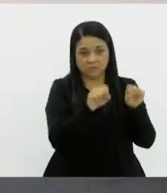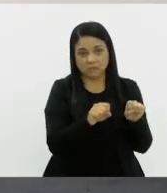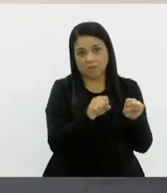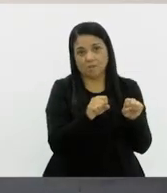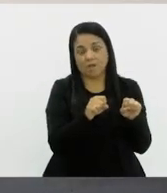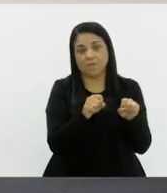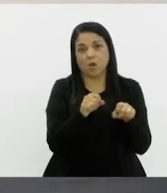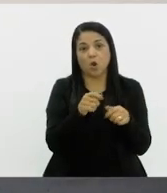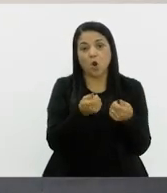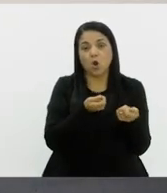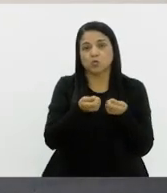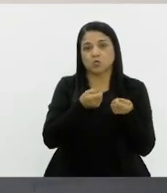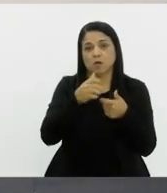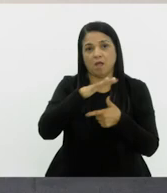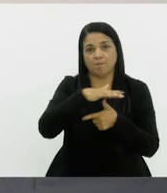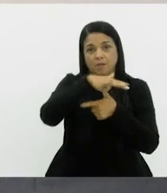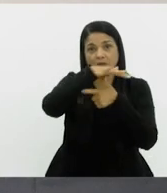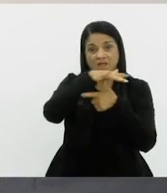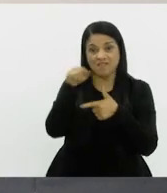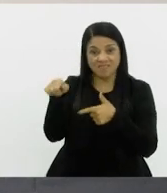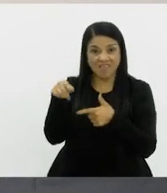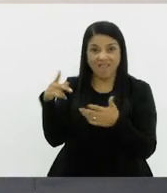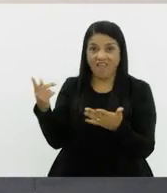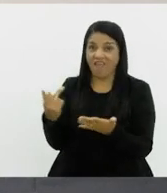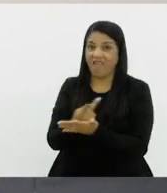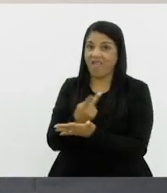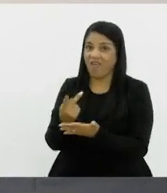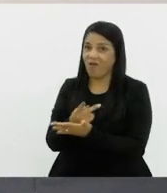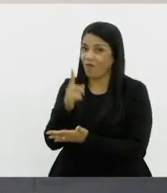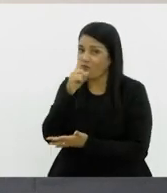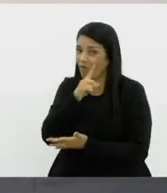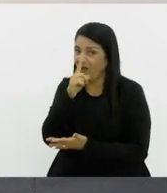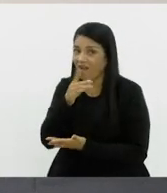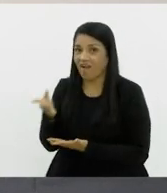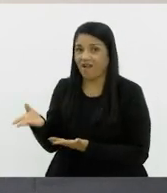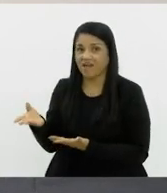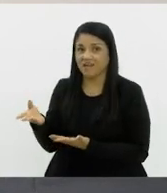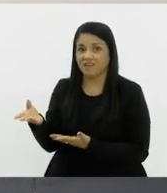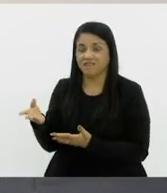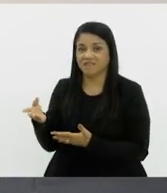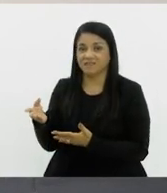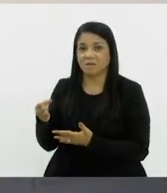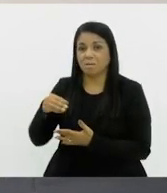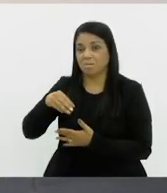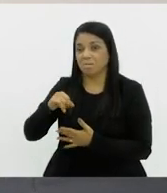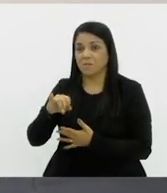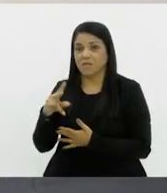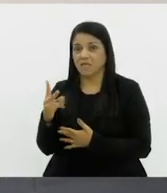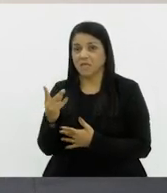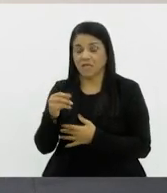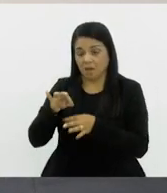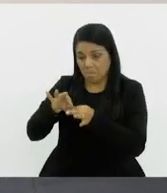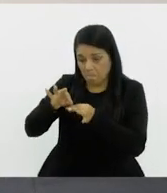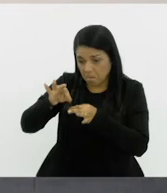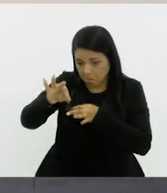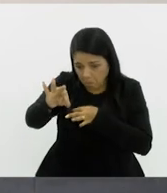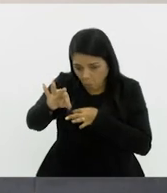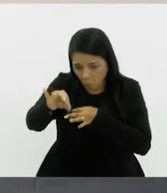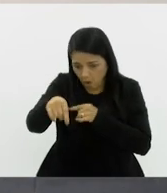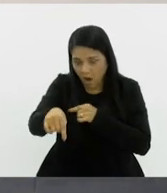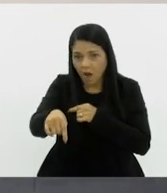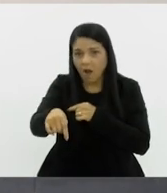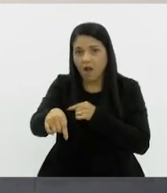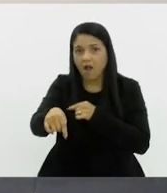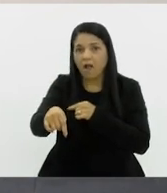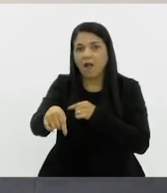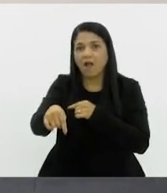você pegar isso aí e for ver a taxa de erro dele, quantas milhas ele consegue diferenciar um alvo, vou falar alvo porque a